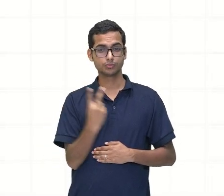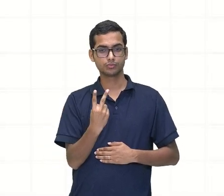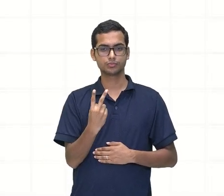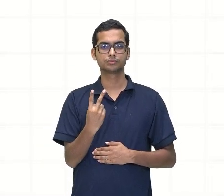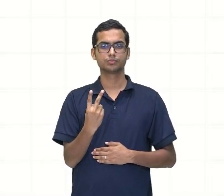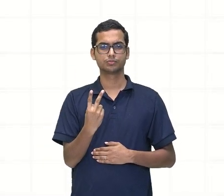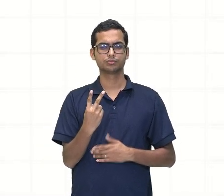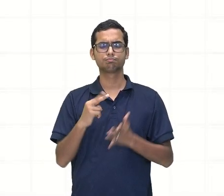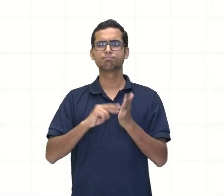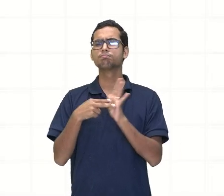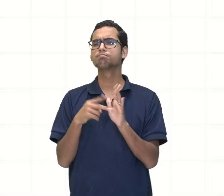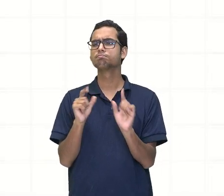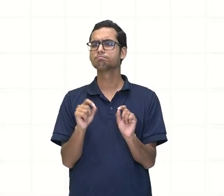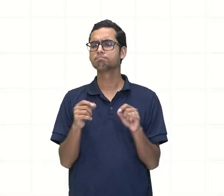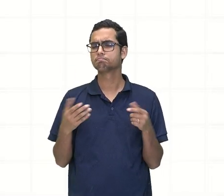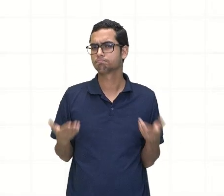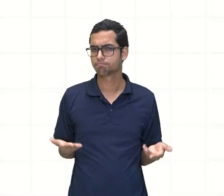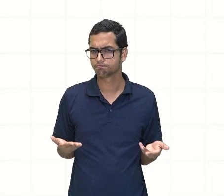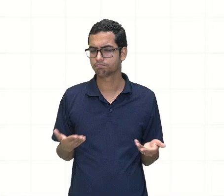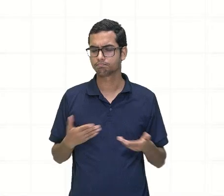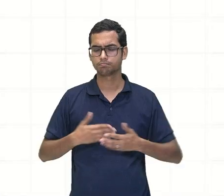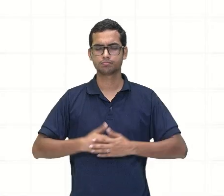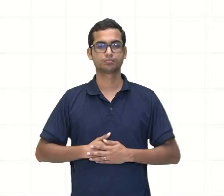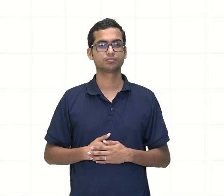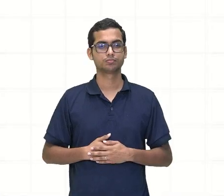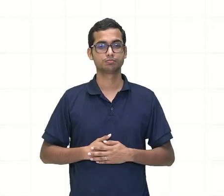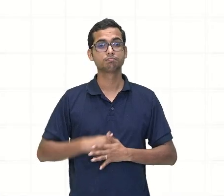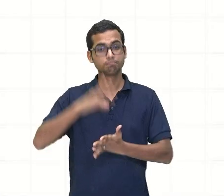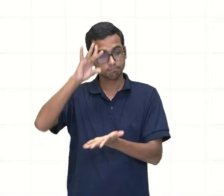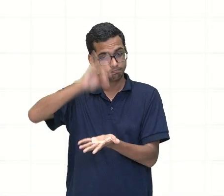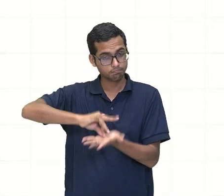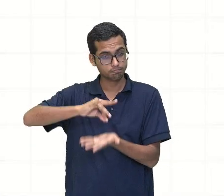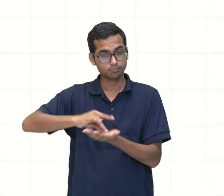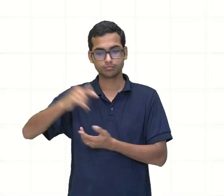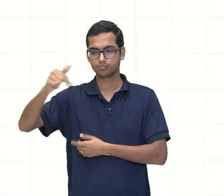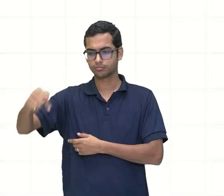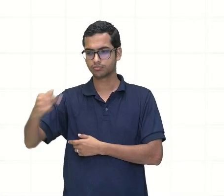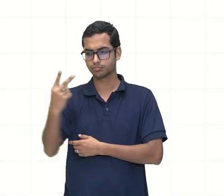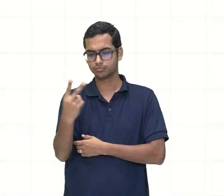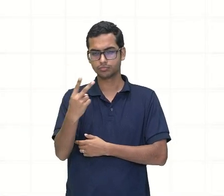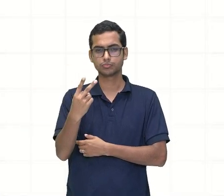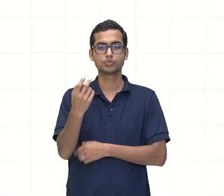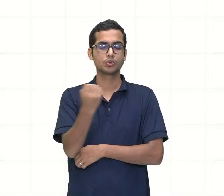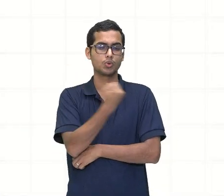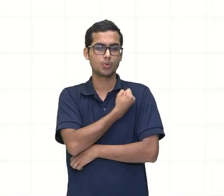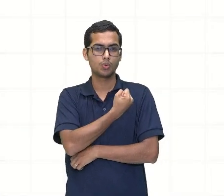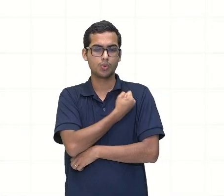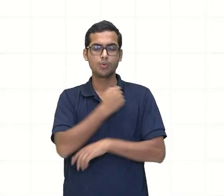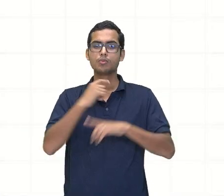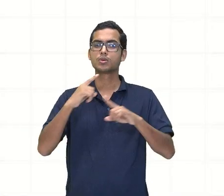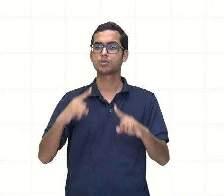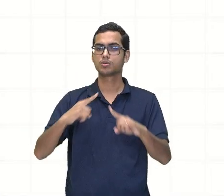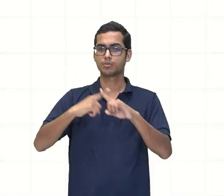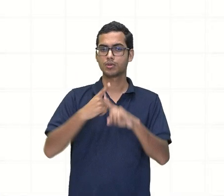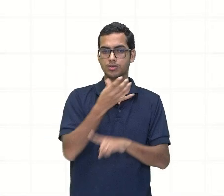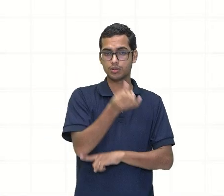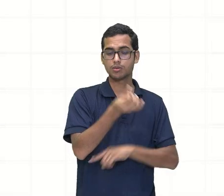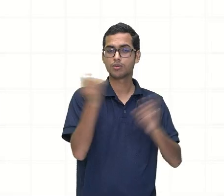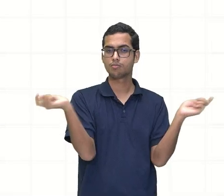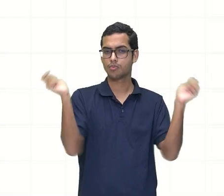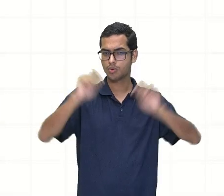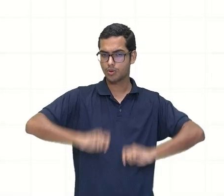que significa? Que realmente 72 é um múltiplo de 6, porque o meu resto